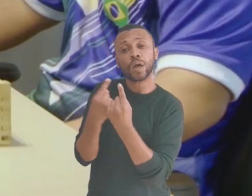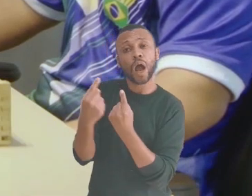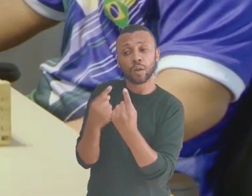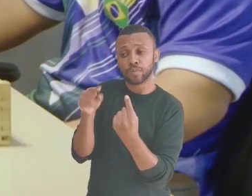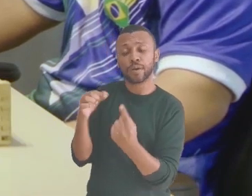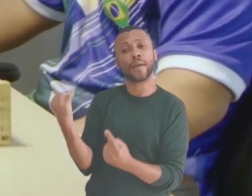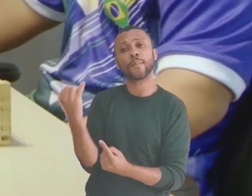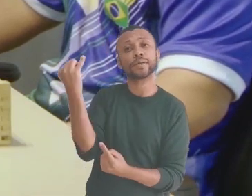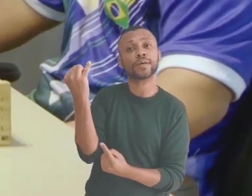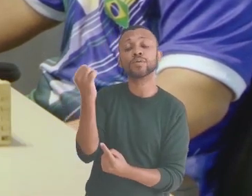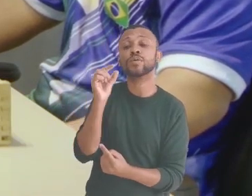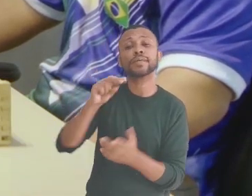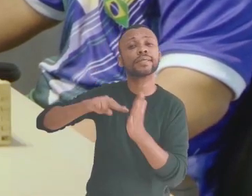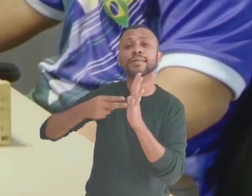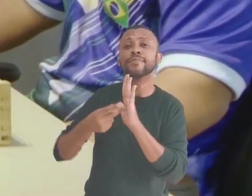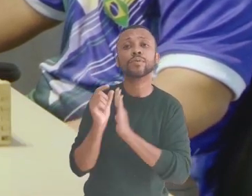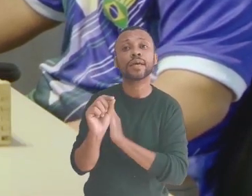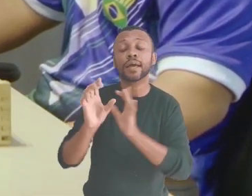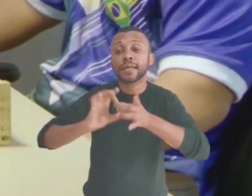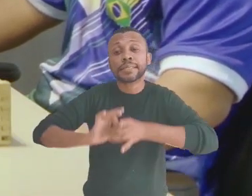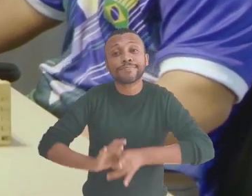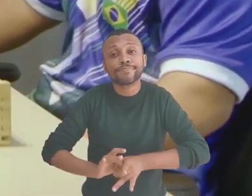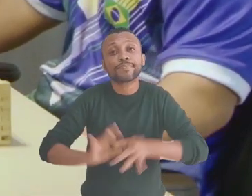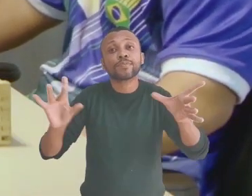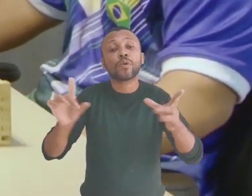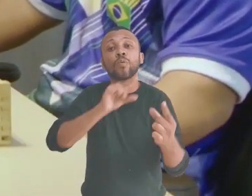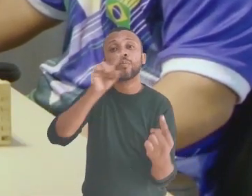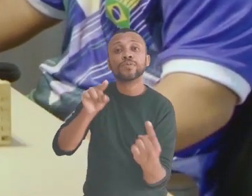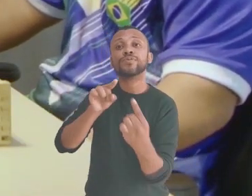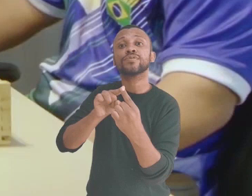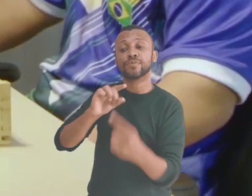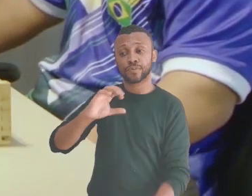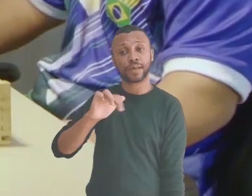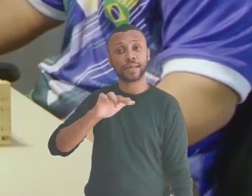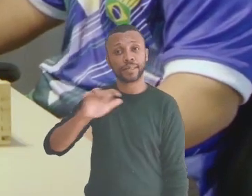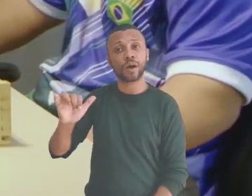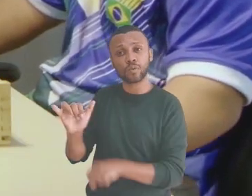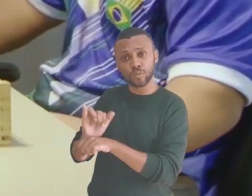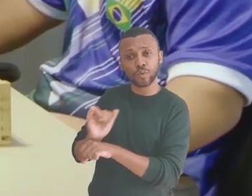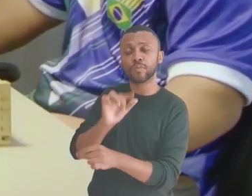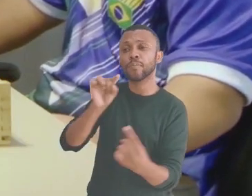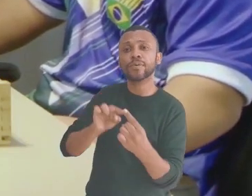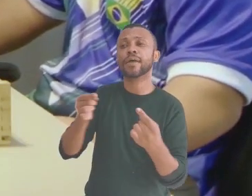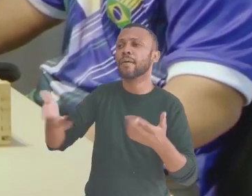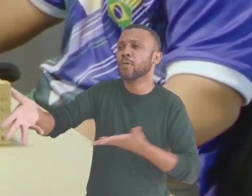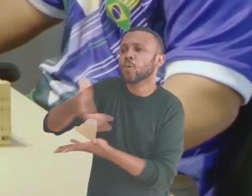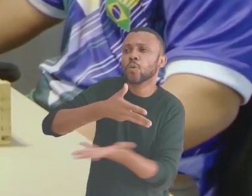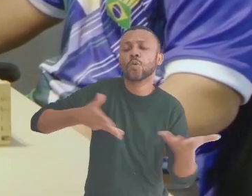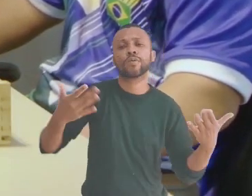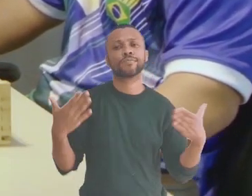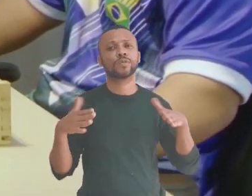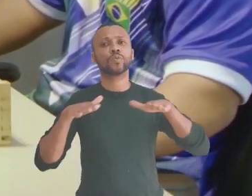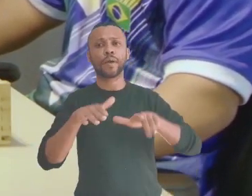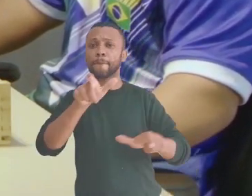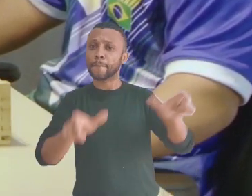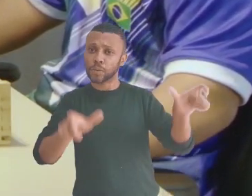está disponível para todo mundo. A ideia do Multi-Inclusão é essa, é incluir pessoas. Pela primeira vez eu recebo pessoas de baixa estatura aqui, se